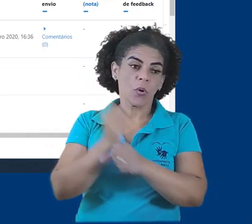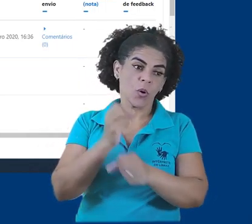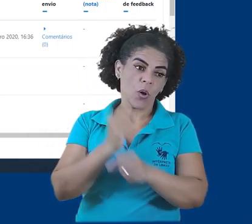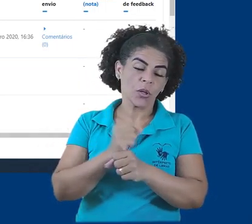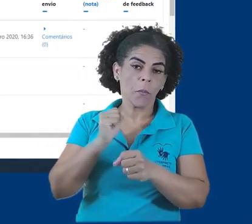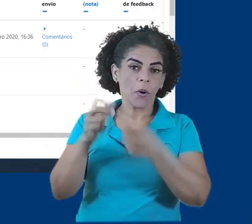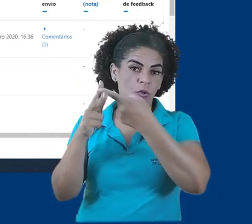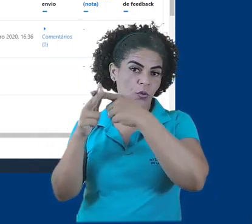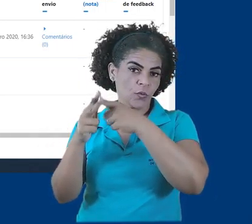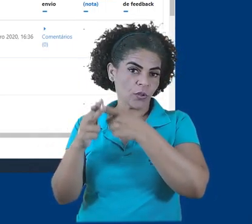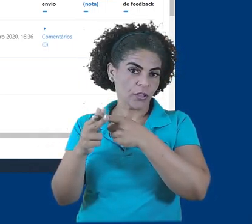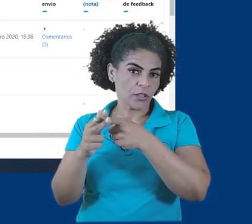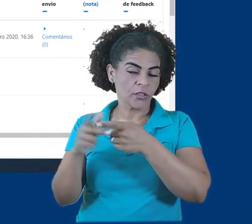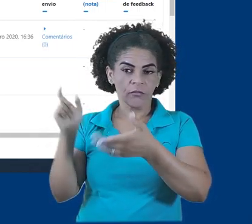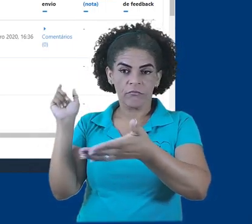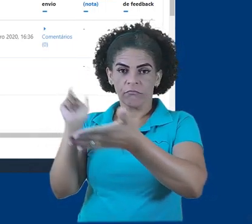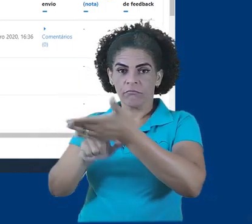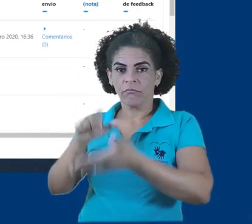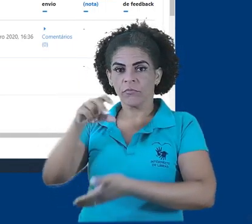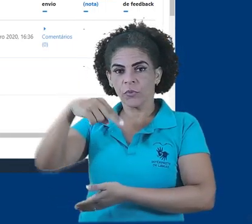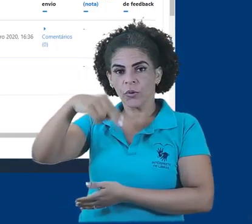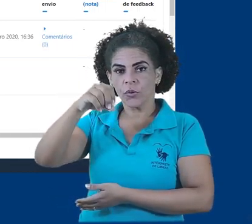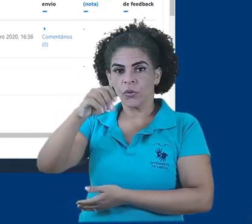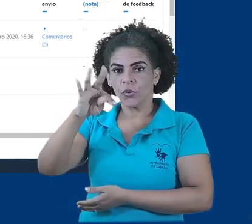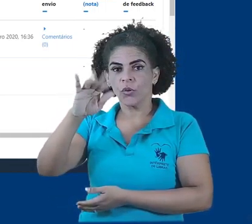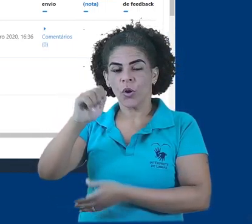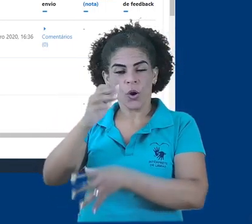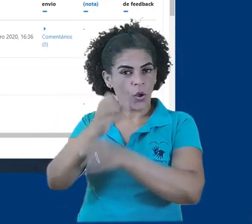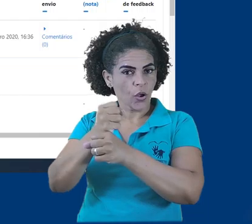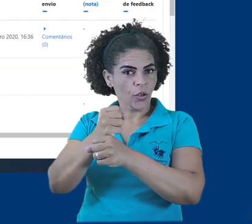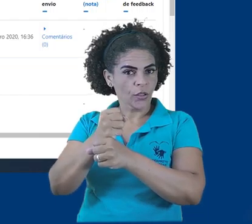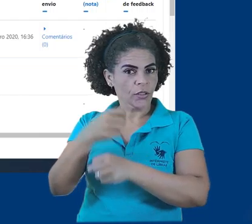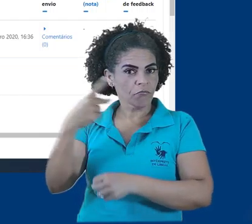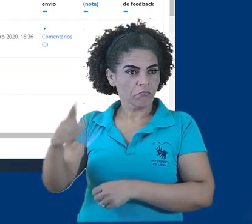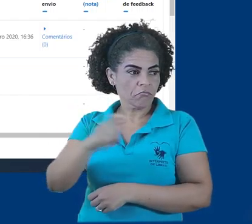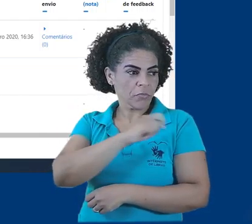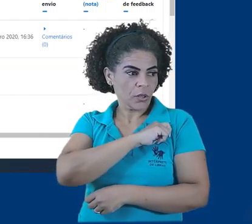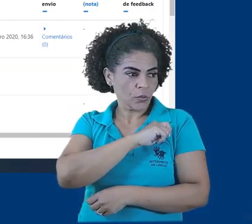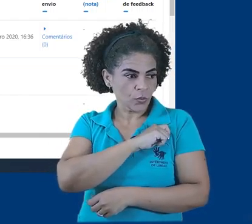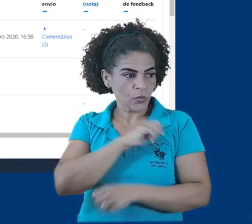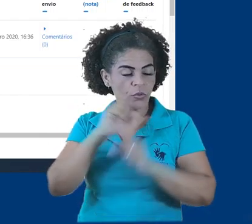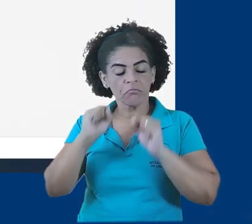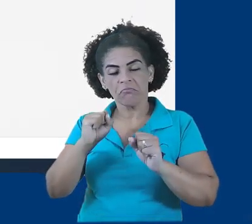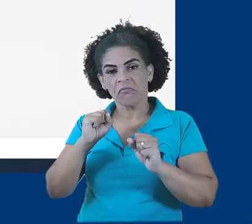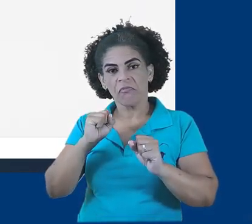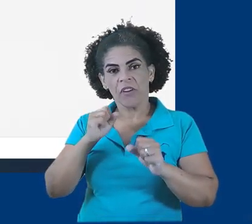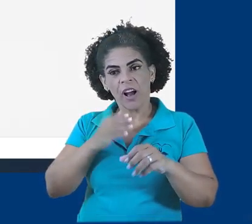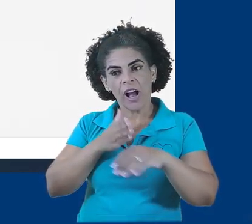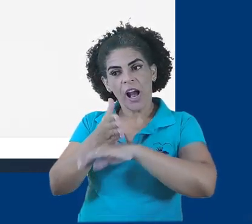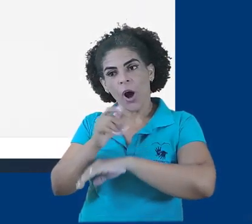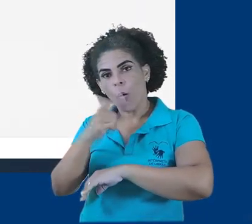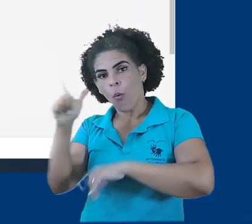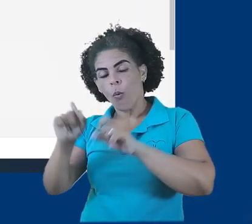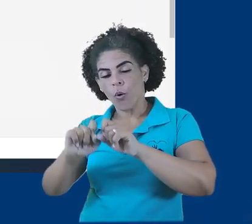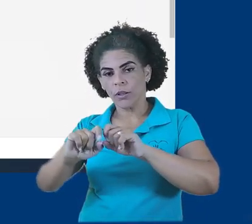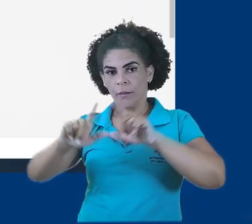botão de nós podemos configurar sobre o botão nota é recente ao aluno